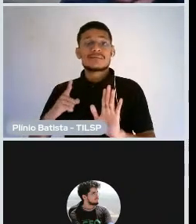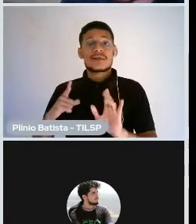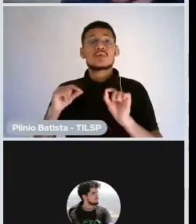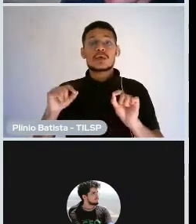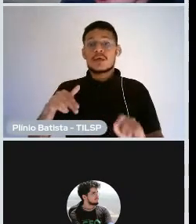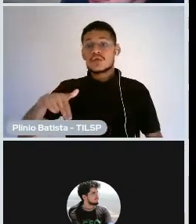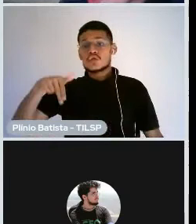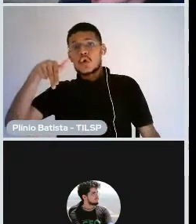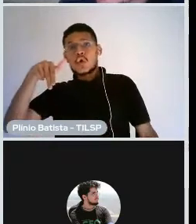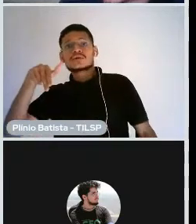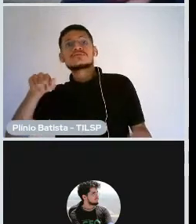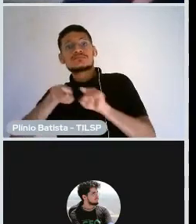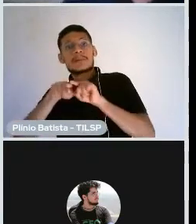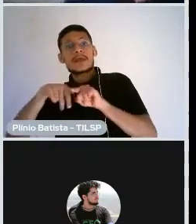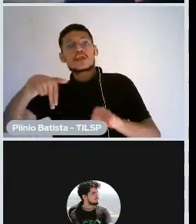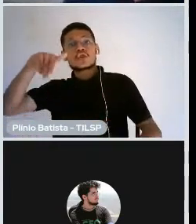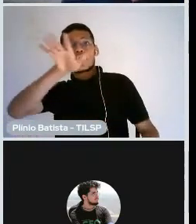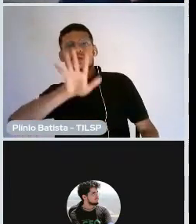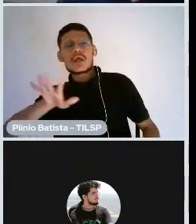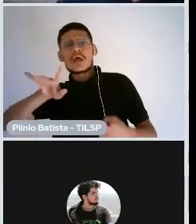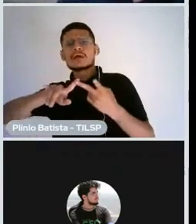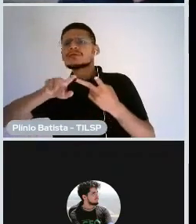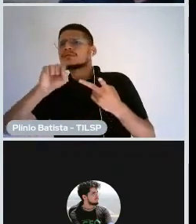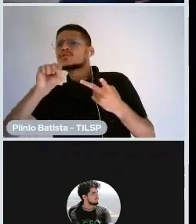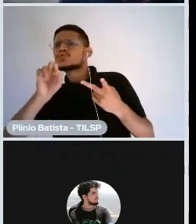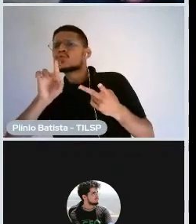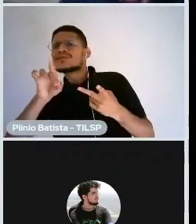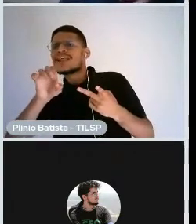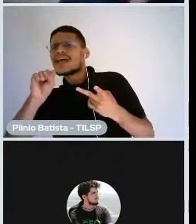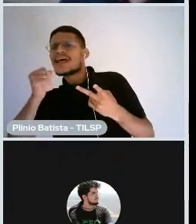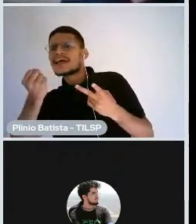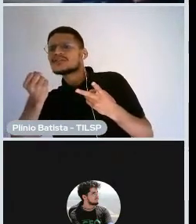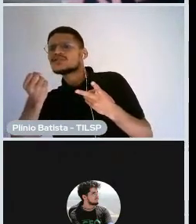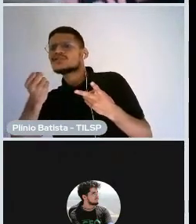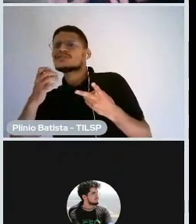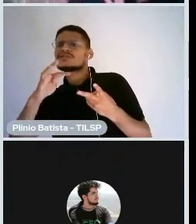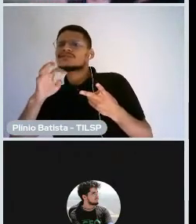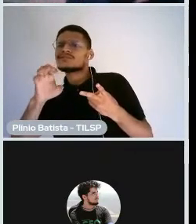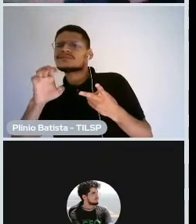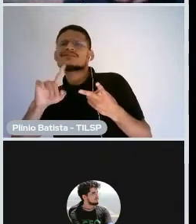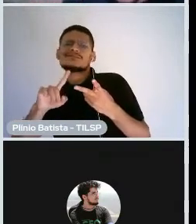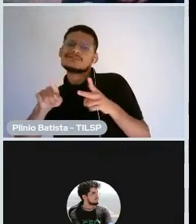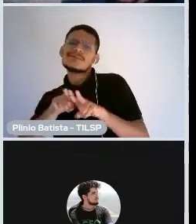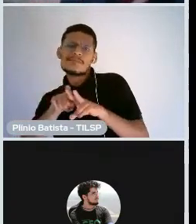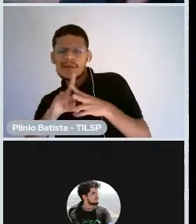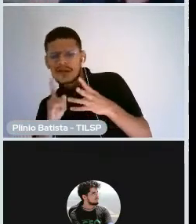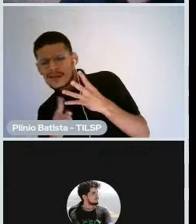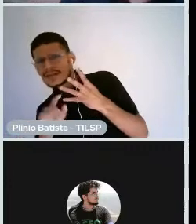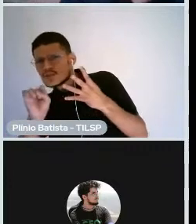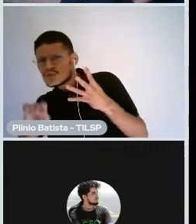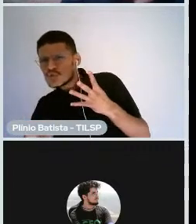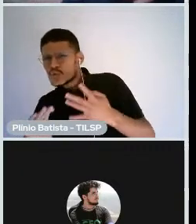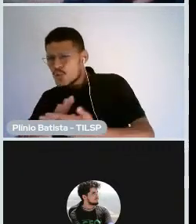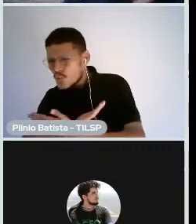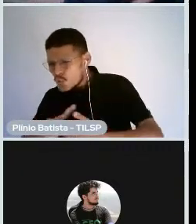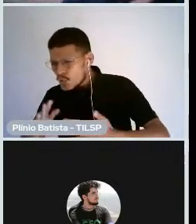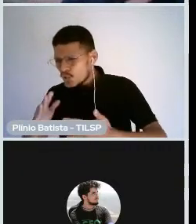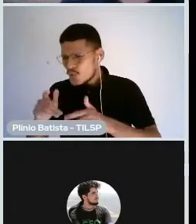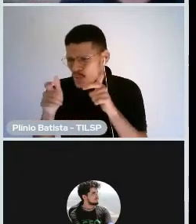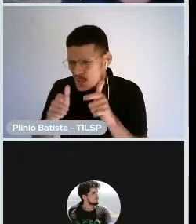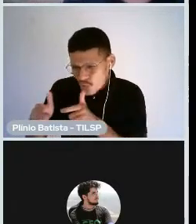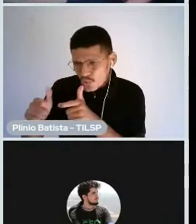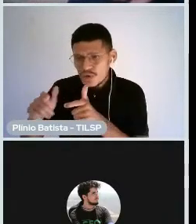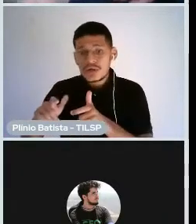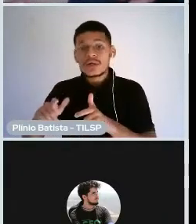e nordeste. No sudeste também. No sul você começa um adensamento maior em toda a parte, né? Não só na parte